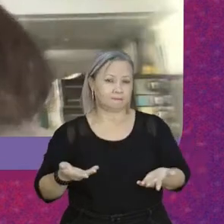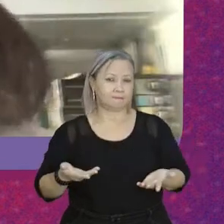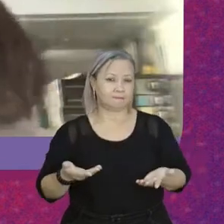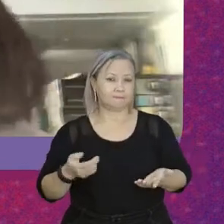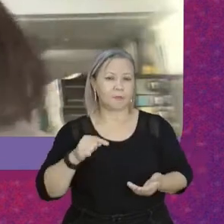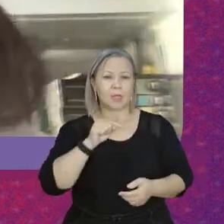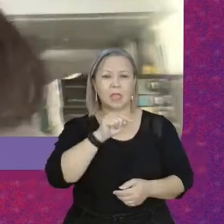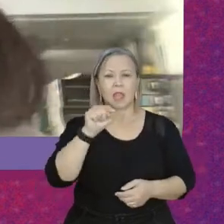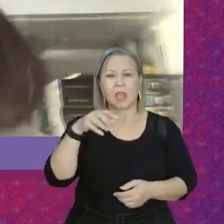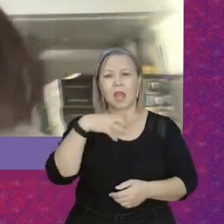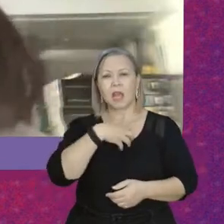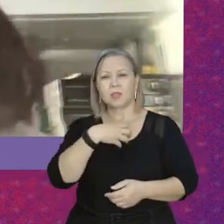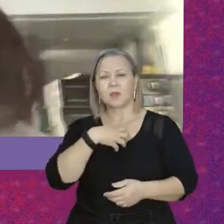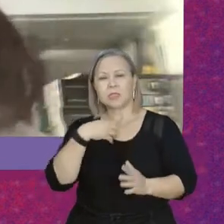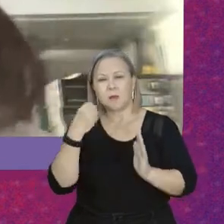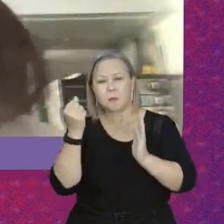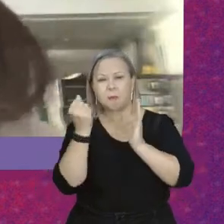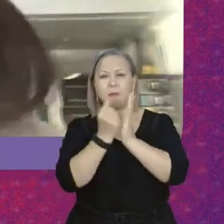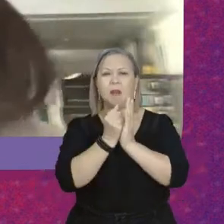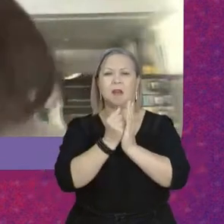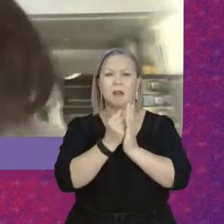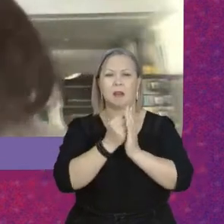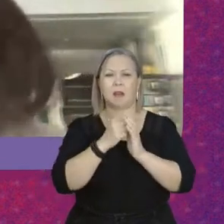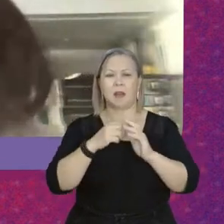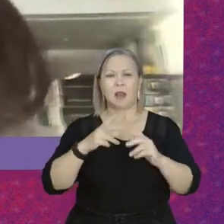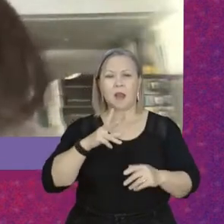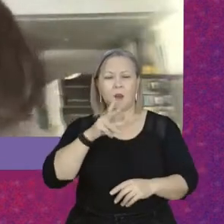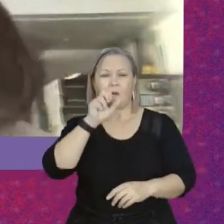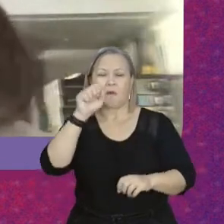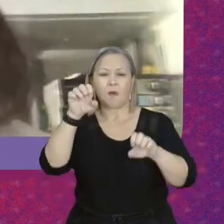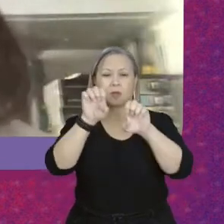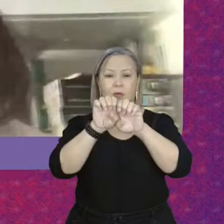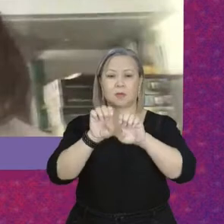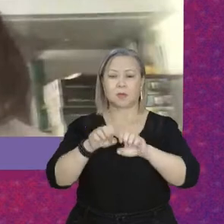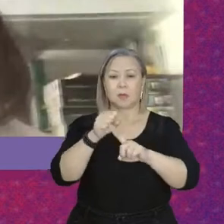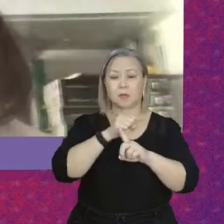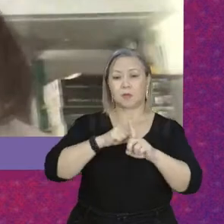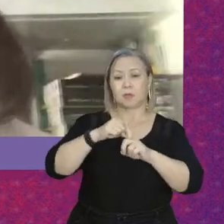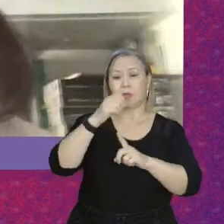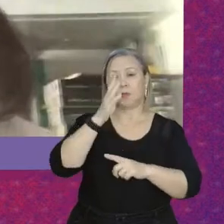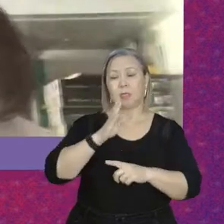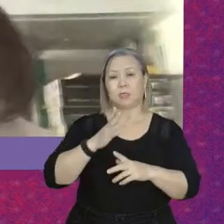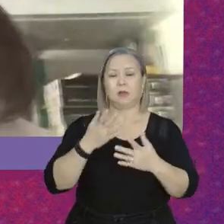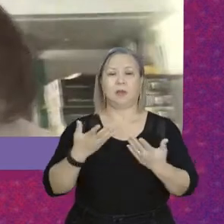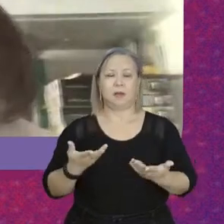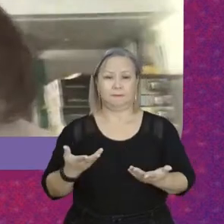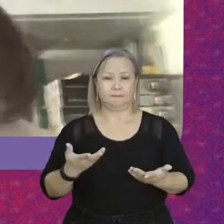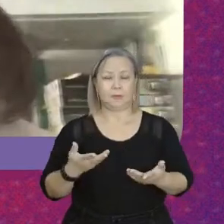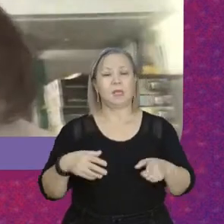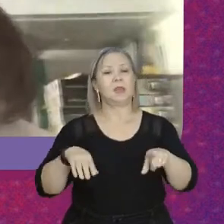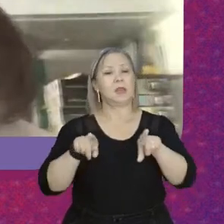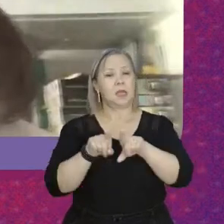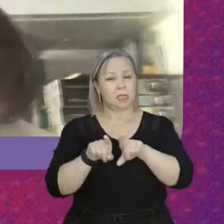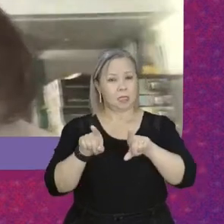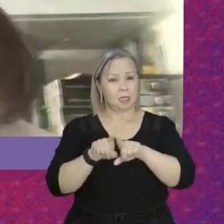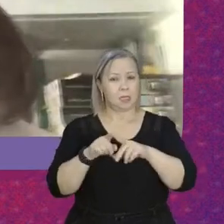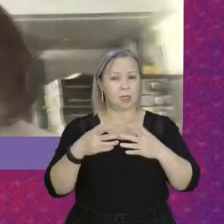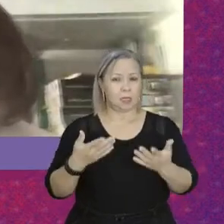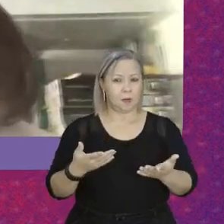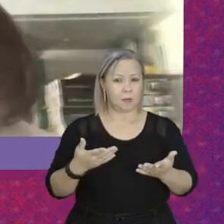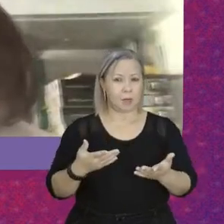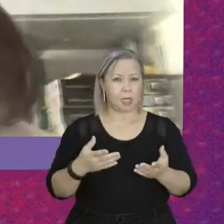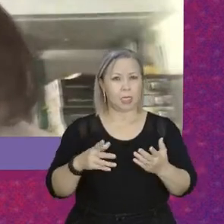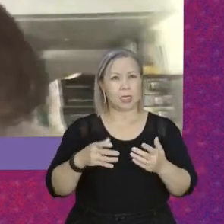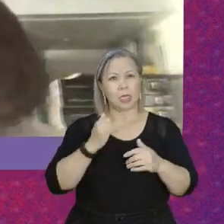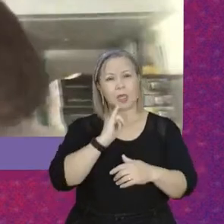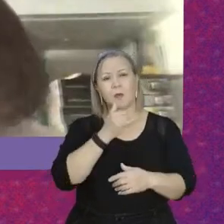essa situação que tem marcado tão fortemente, tão estruturalmente a sociedade brasileira, e também colocar para vocês